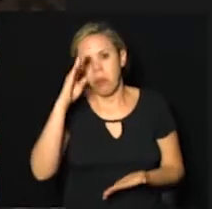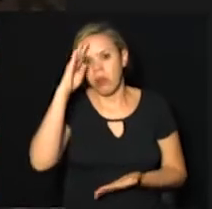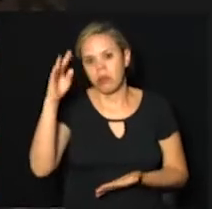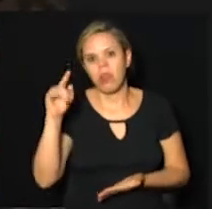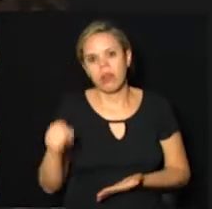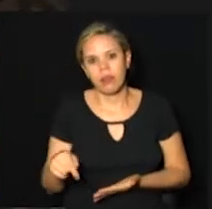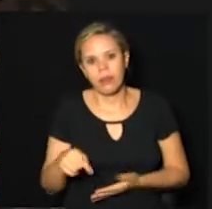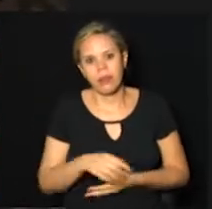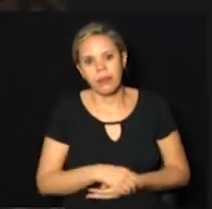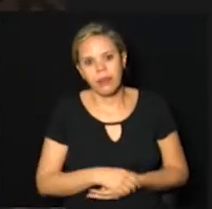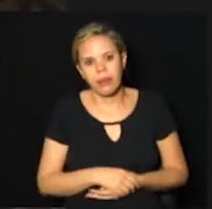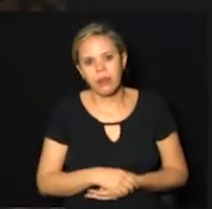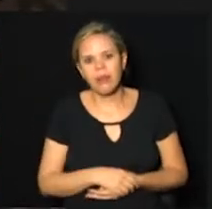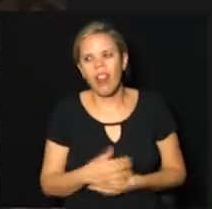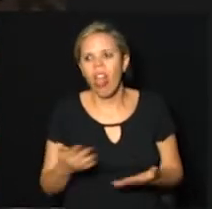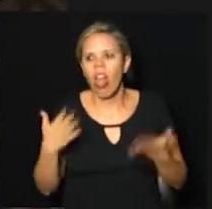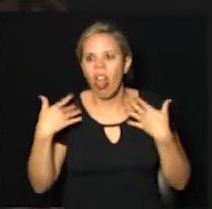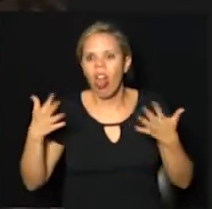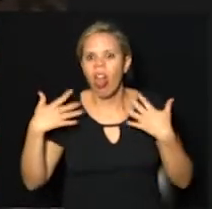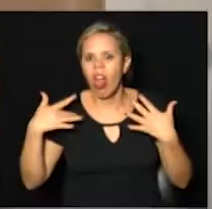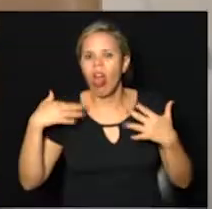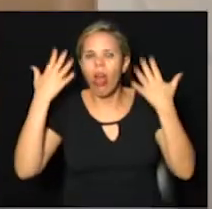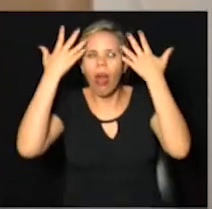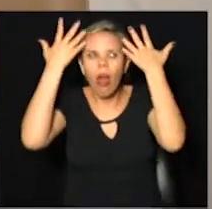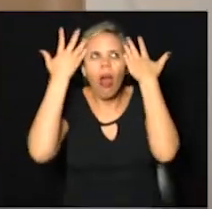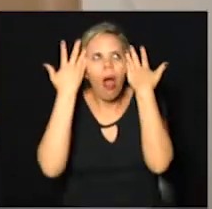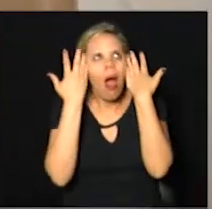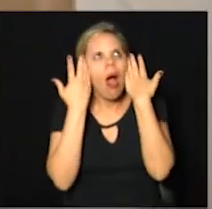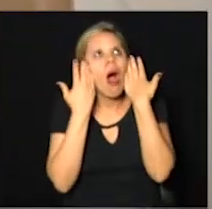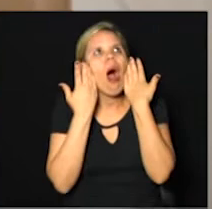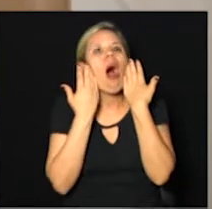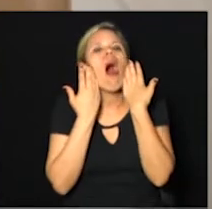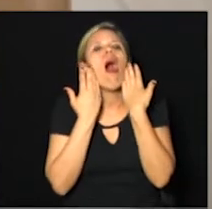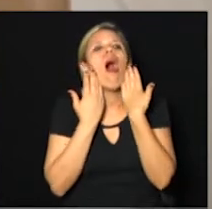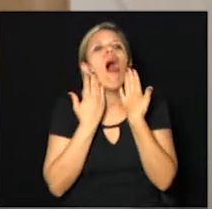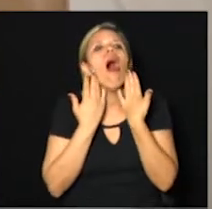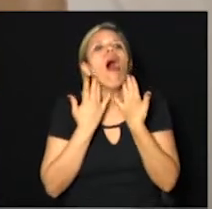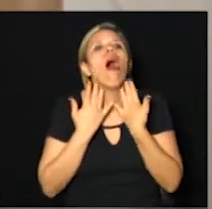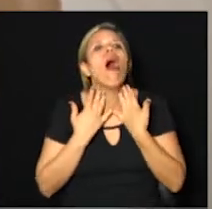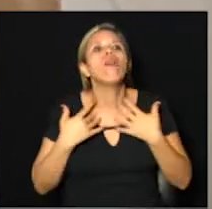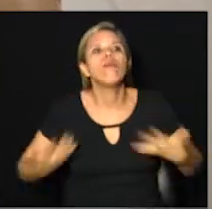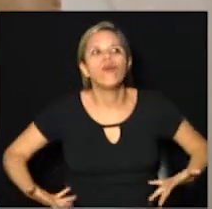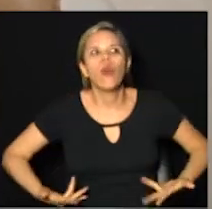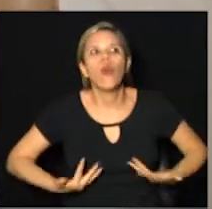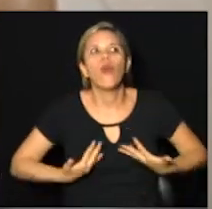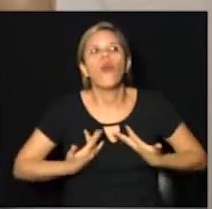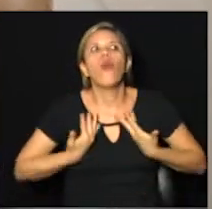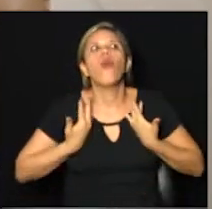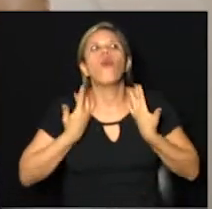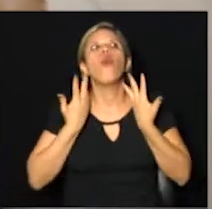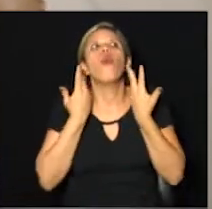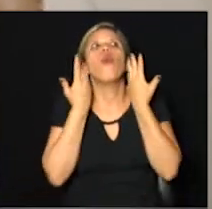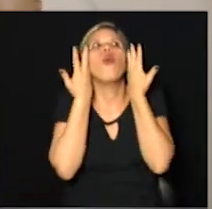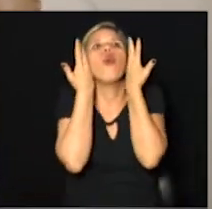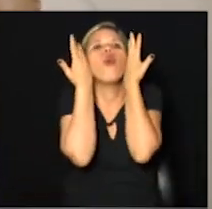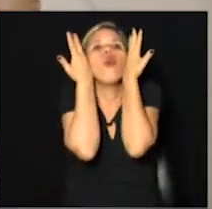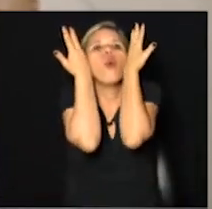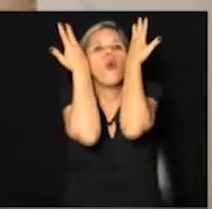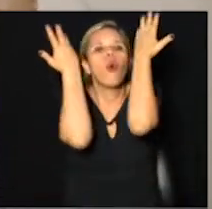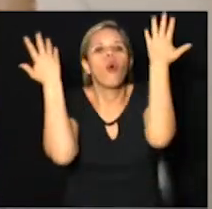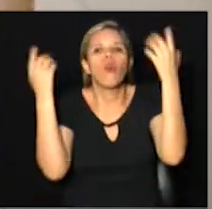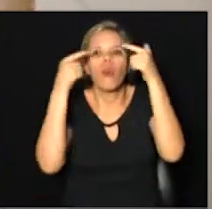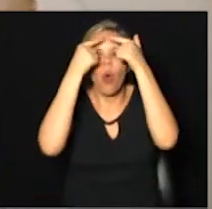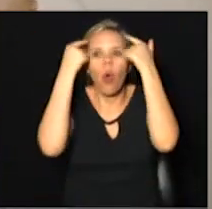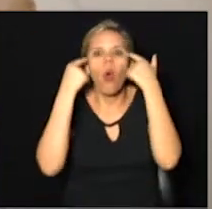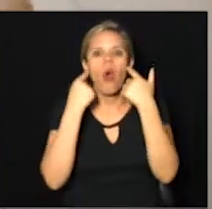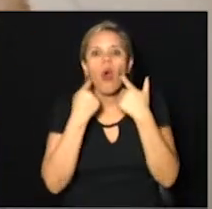é a onda de calor, que é a gente chama de fogacho, que é esse calor que sobe, a mulher fica com o rosto